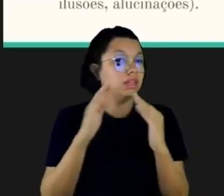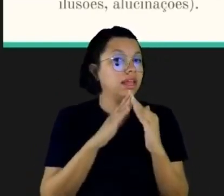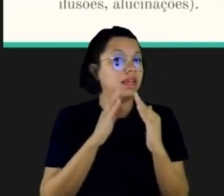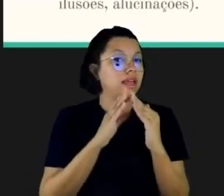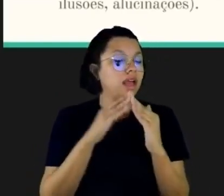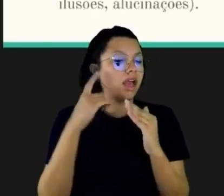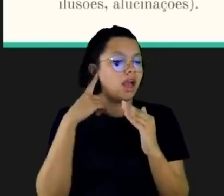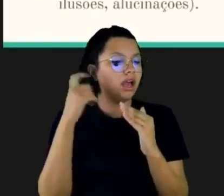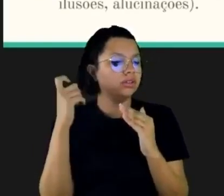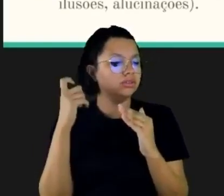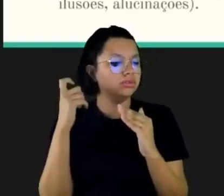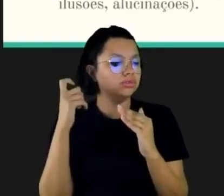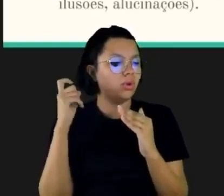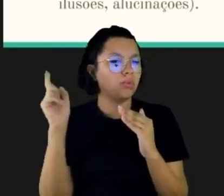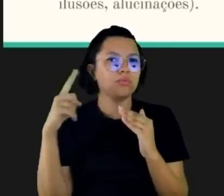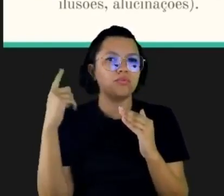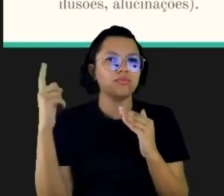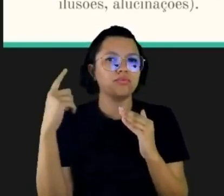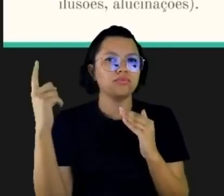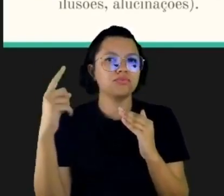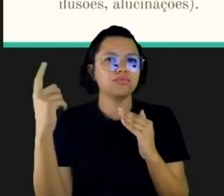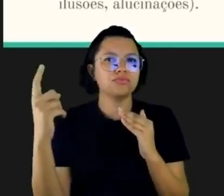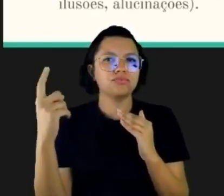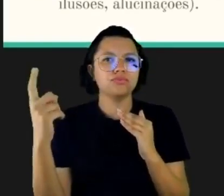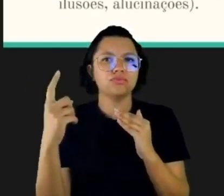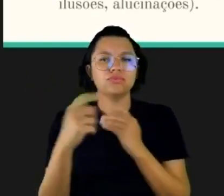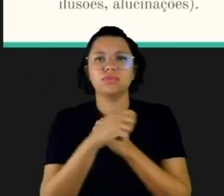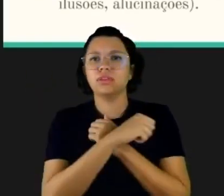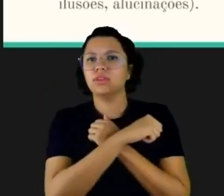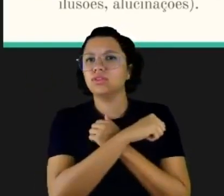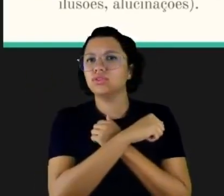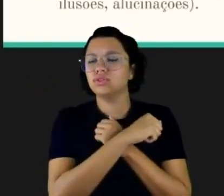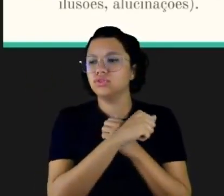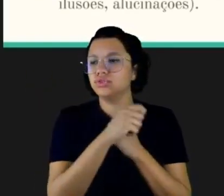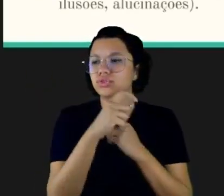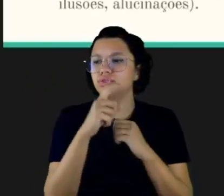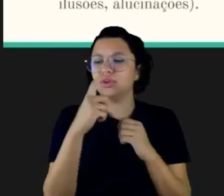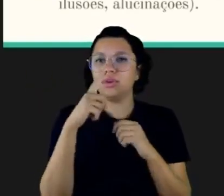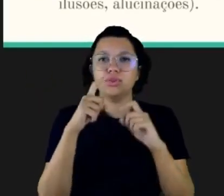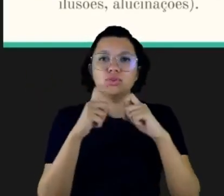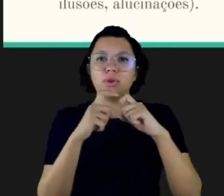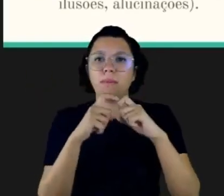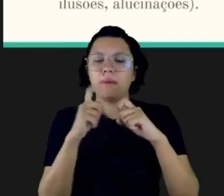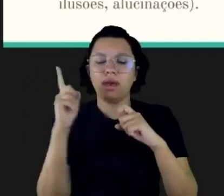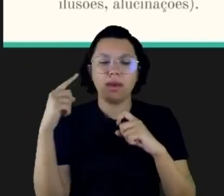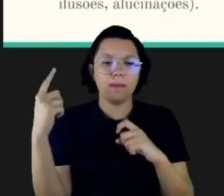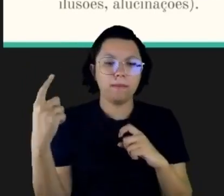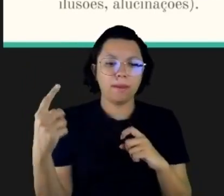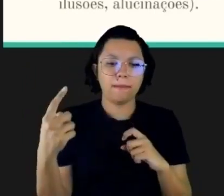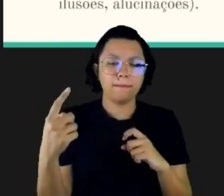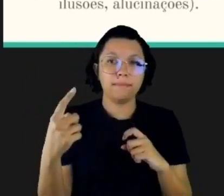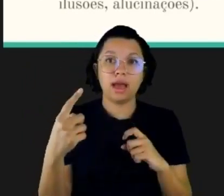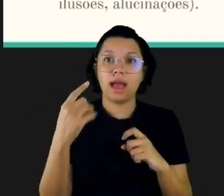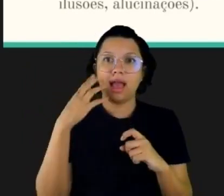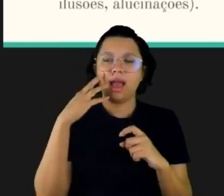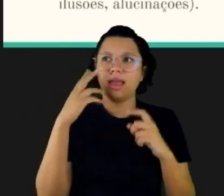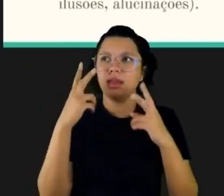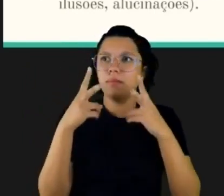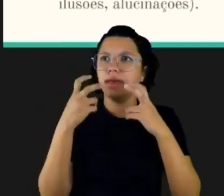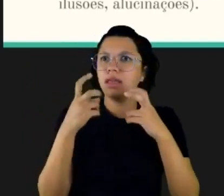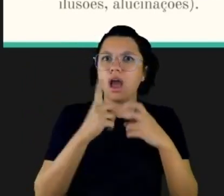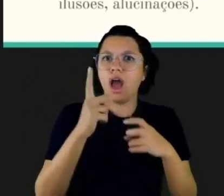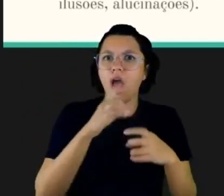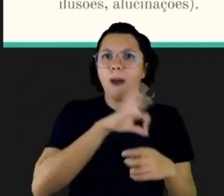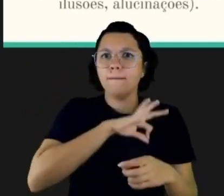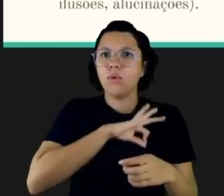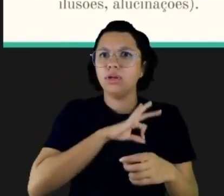casa, rápido, a polícia está chegando aqui, tem gente entrando aqui em casa, o ladrão está chegando, fecha a janela, fecha a porta, tranca